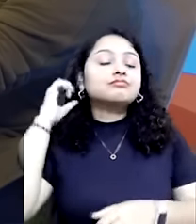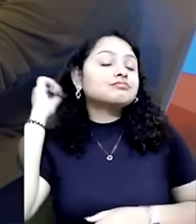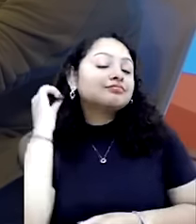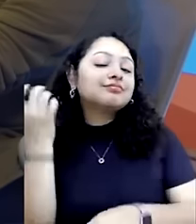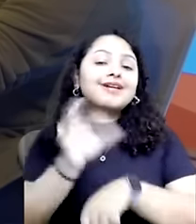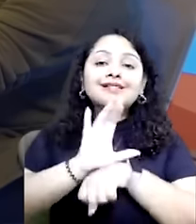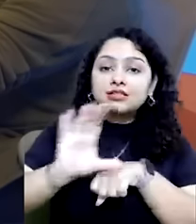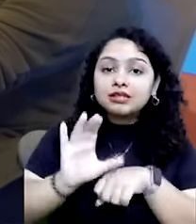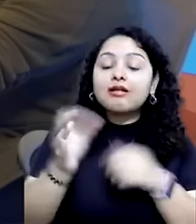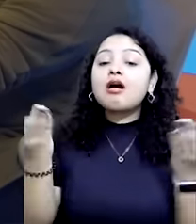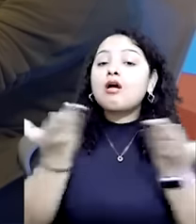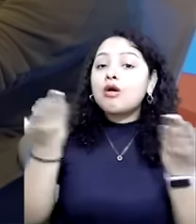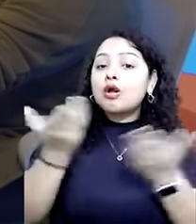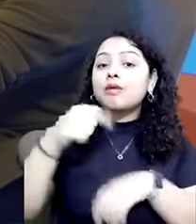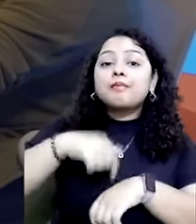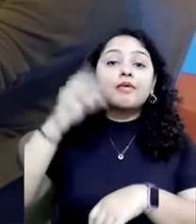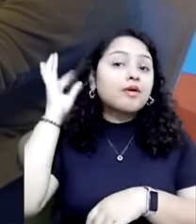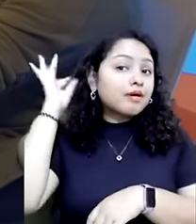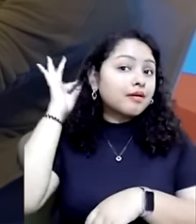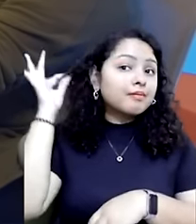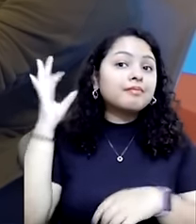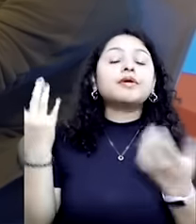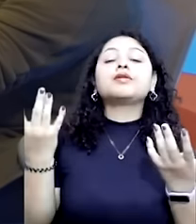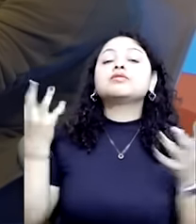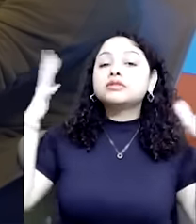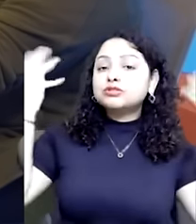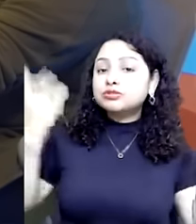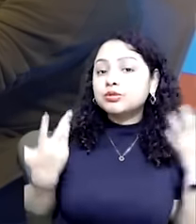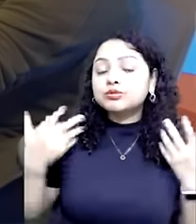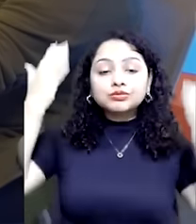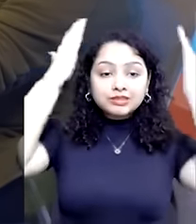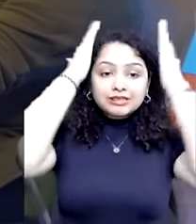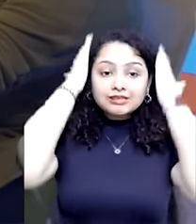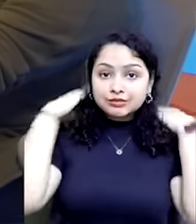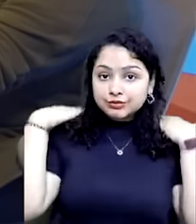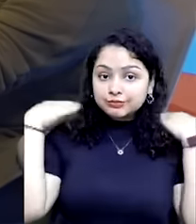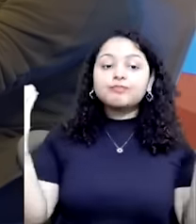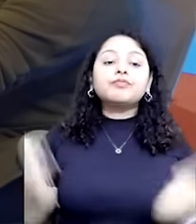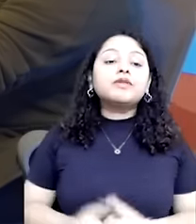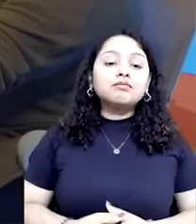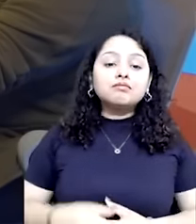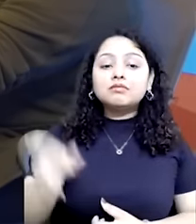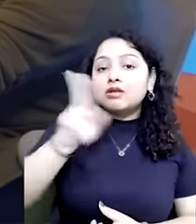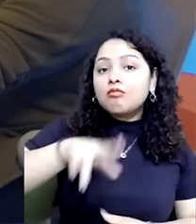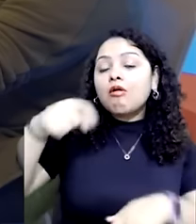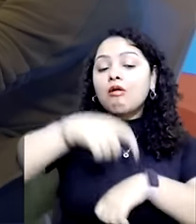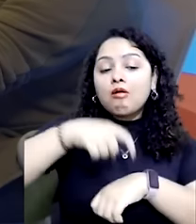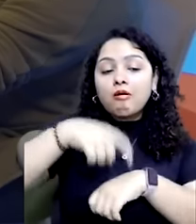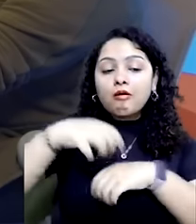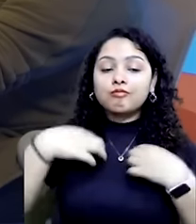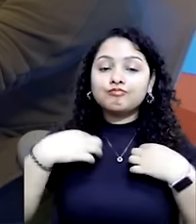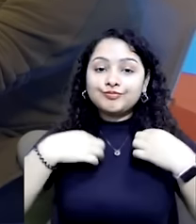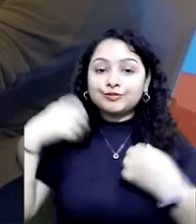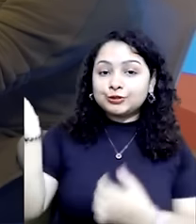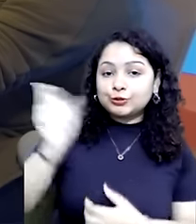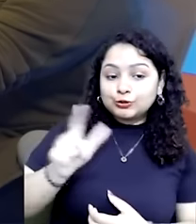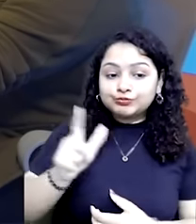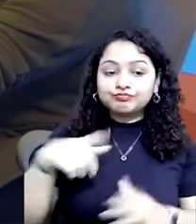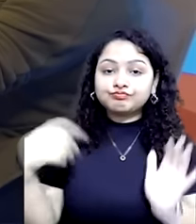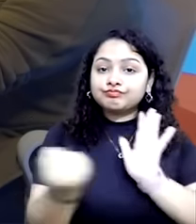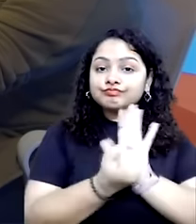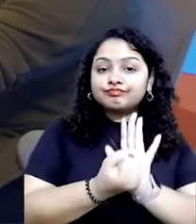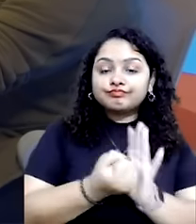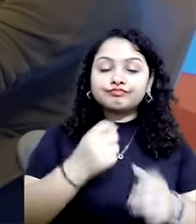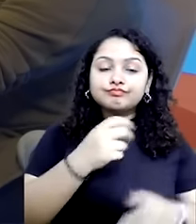castanhos nesse momento meu cabelo está solto ele é liso e comprido e eu estou nesse momento com uma apo azul com o logo do